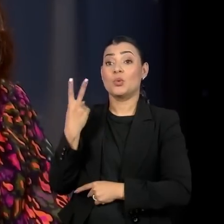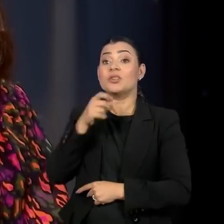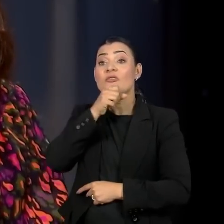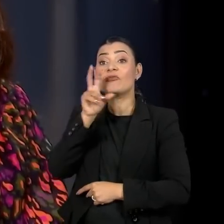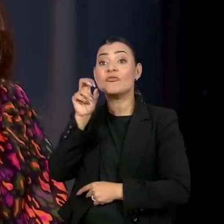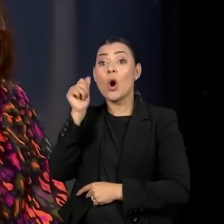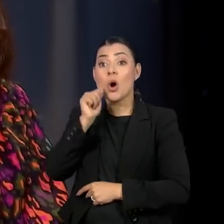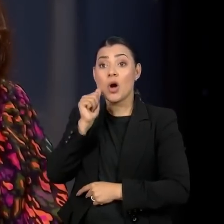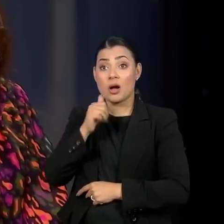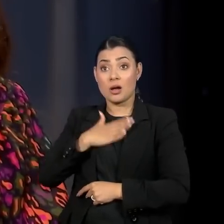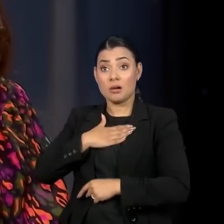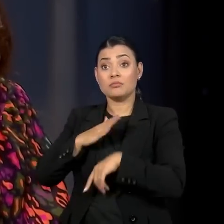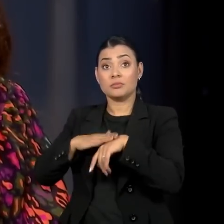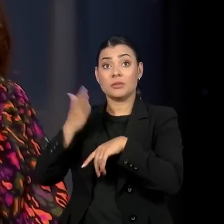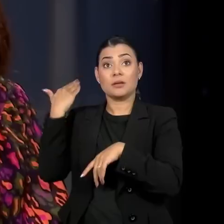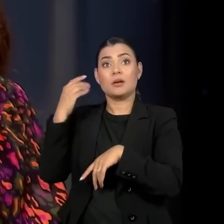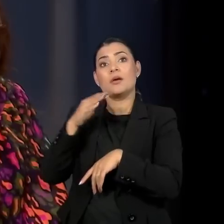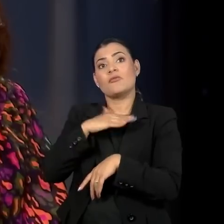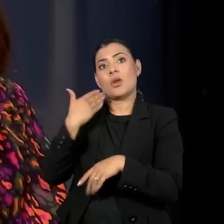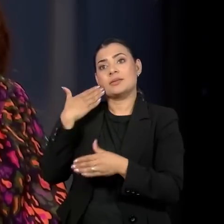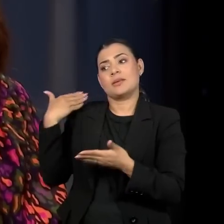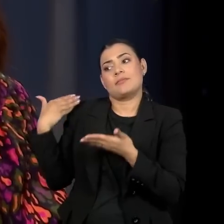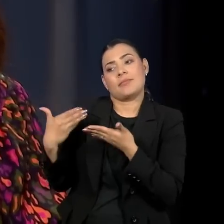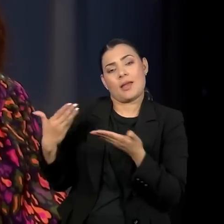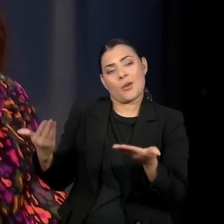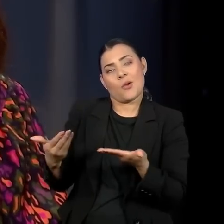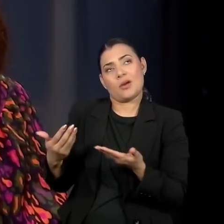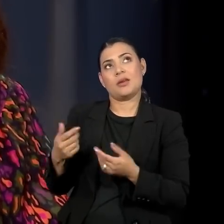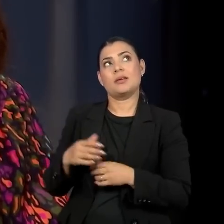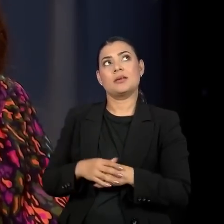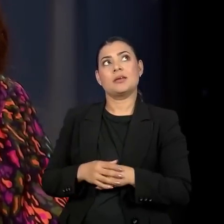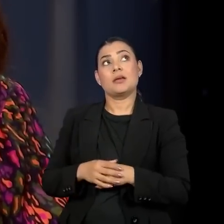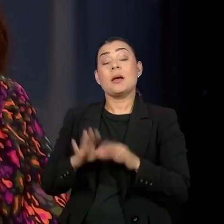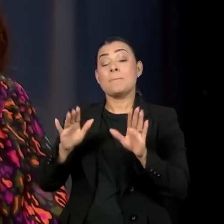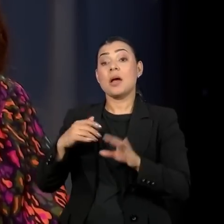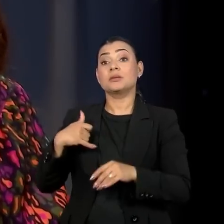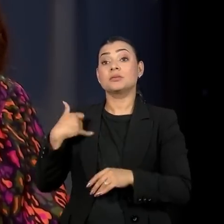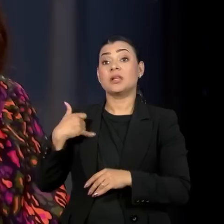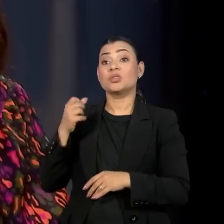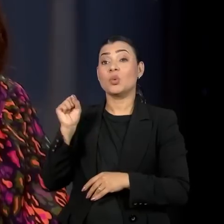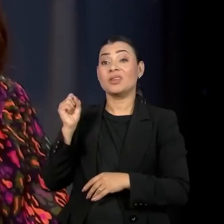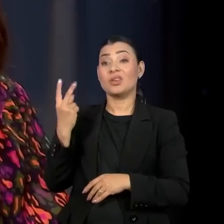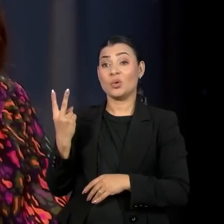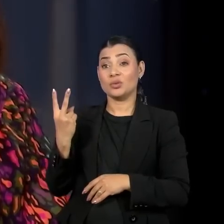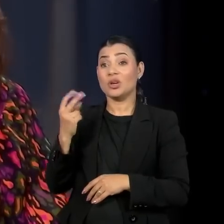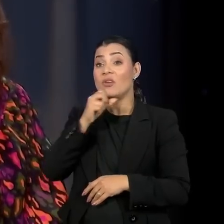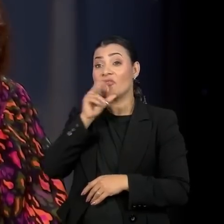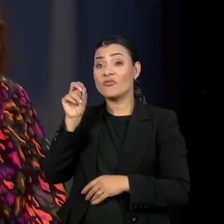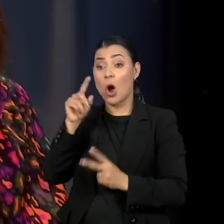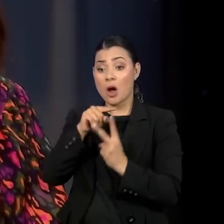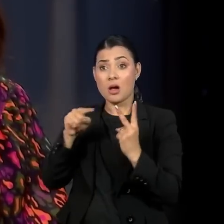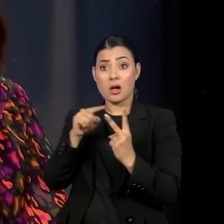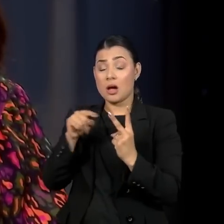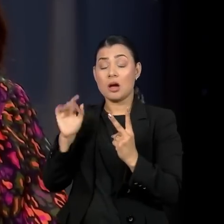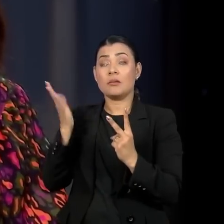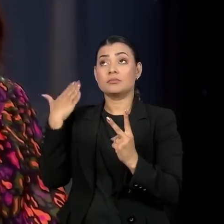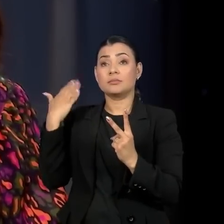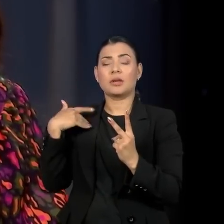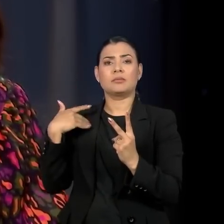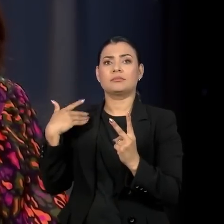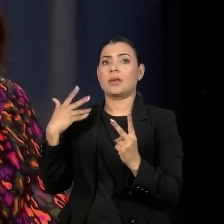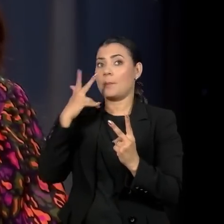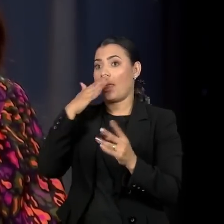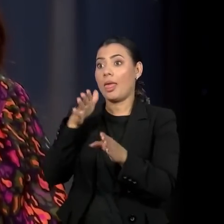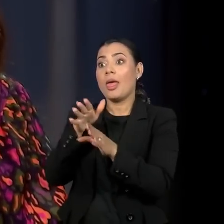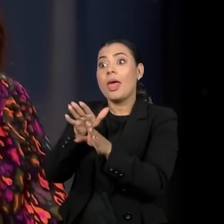assim, Hum. tinha, uma faleceu agora, mas a minha avó de 82 e a minha outra avó, que é super sua audiência